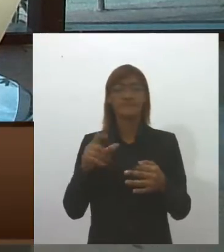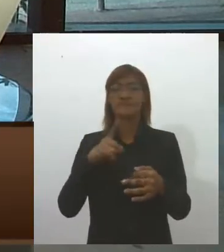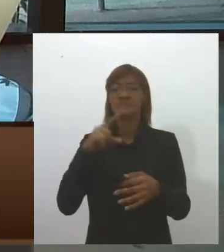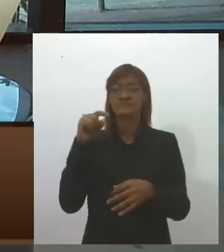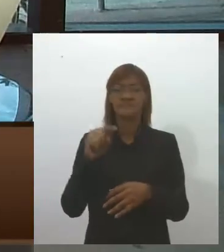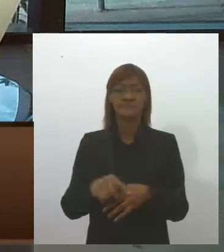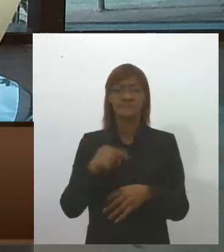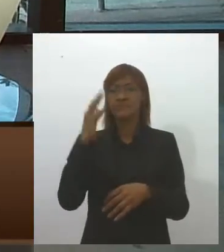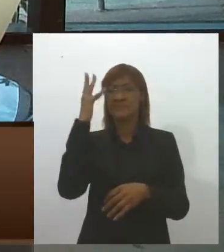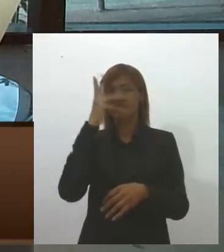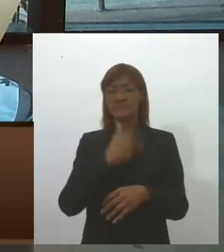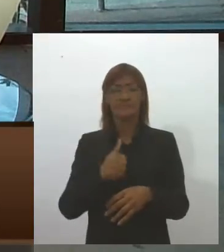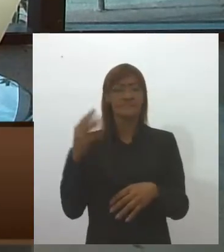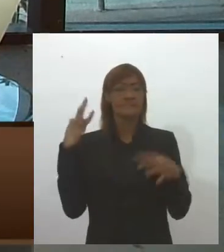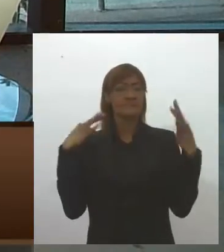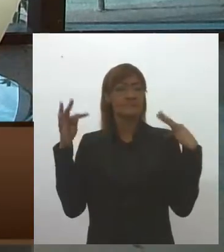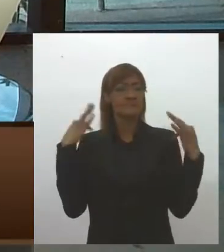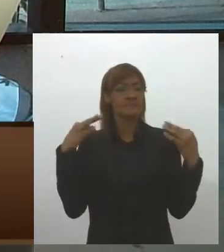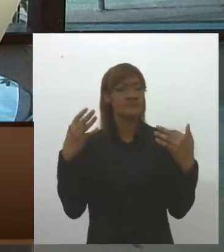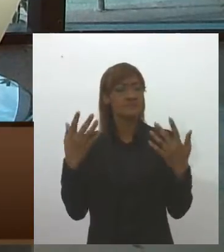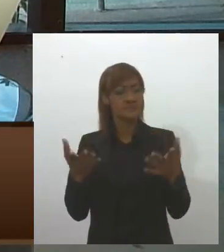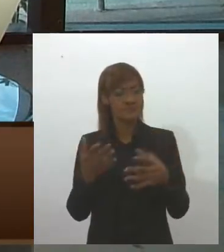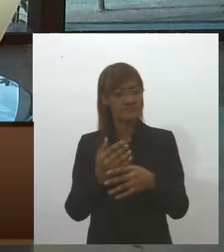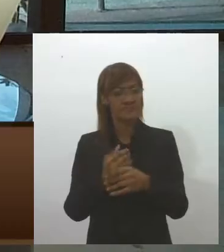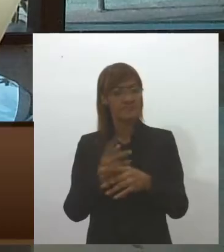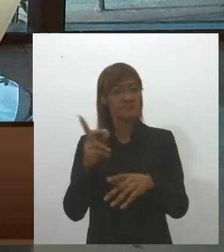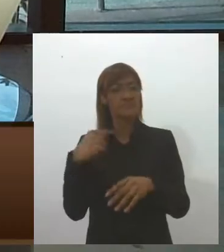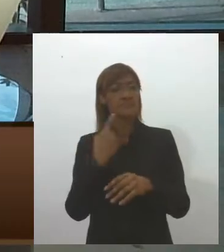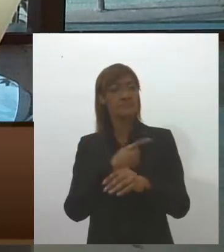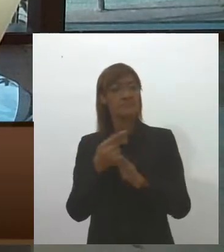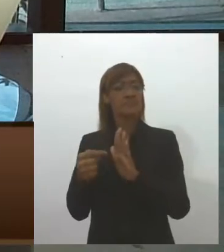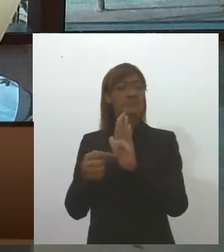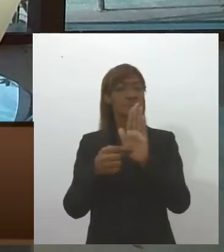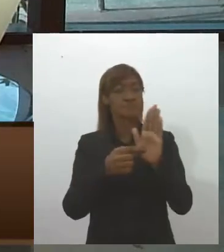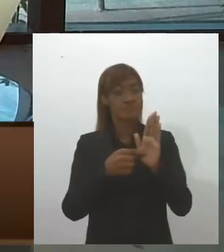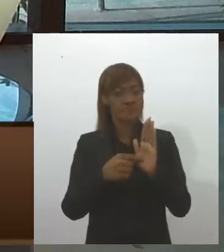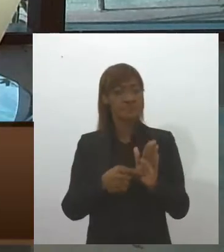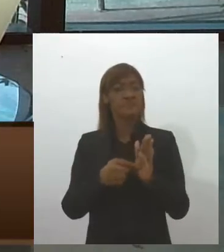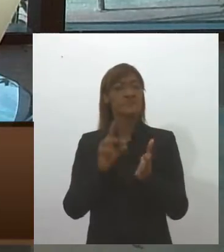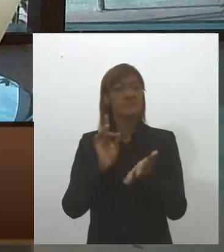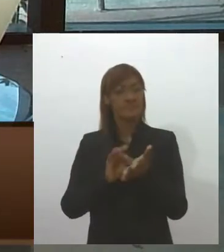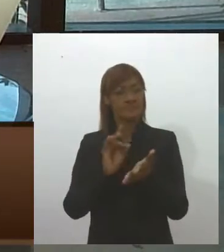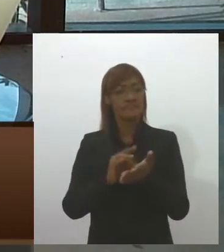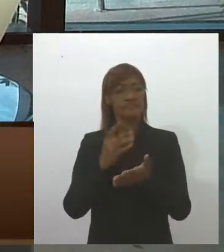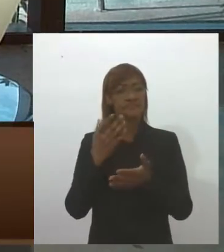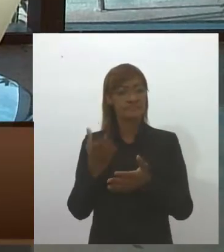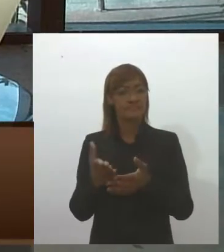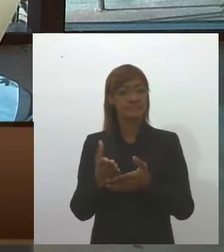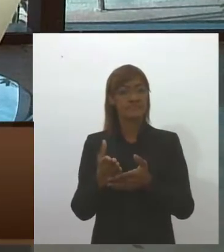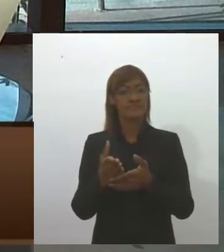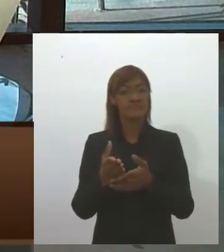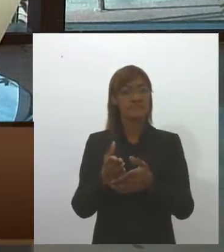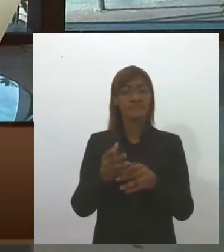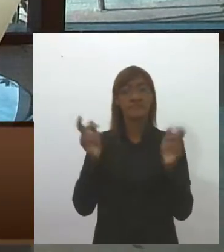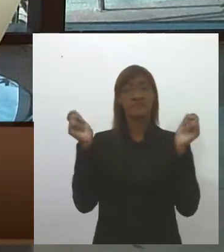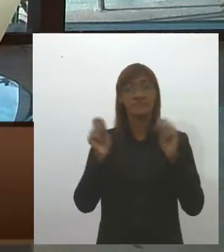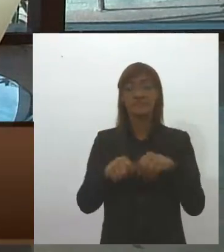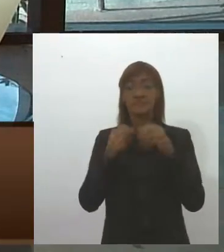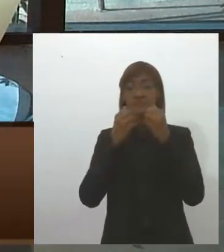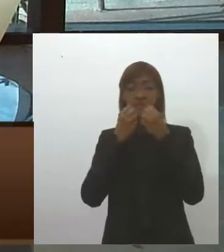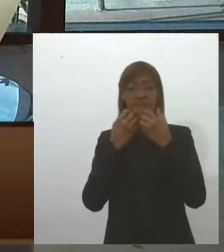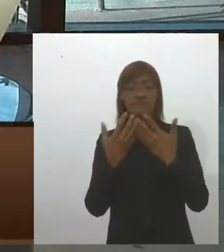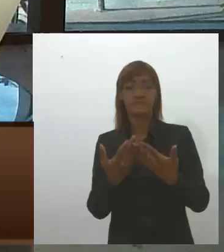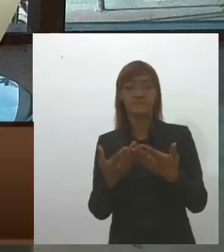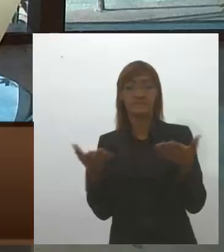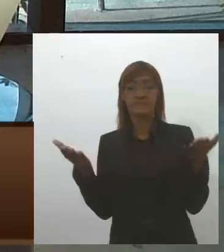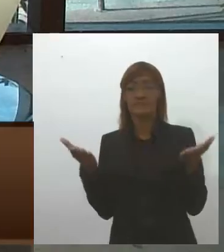os turistas, né, como você bem colocou, a gente tem que mostrar, colocar na prateleira e mostrar de forma que seja atrativa. E